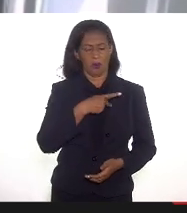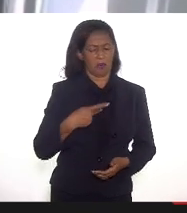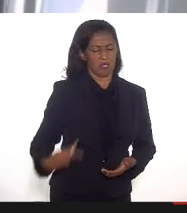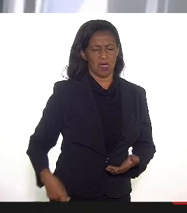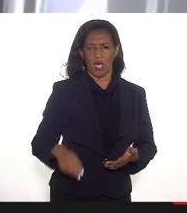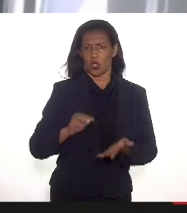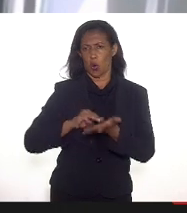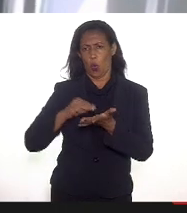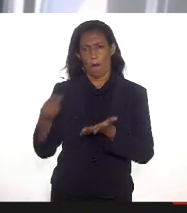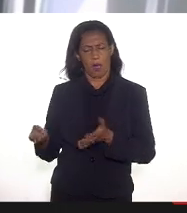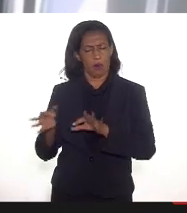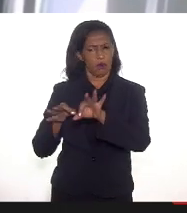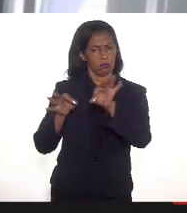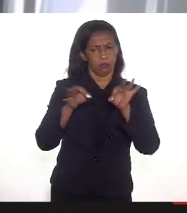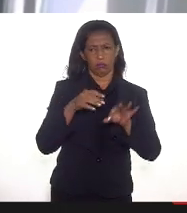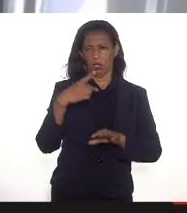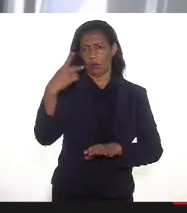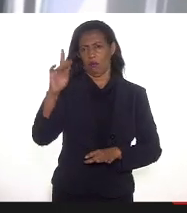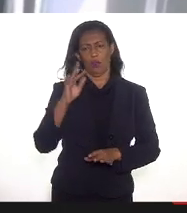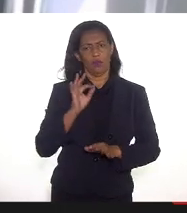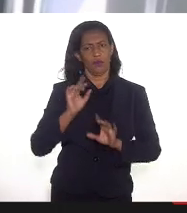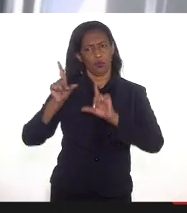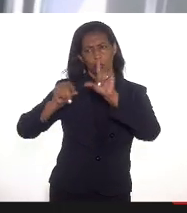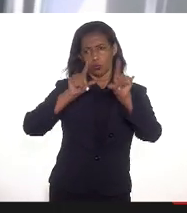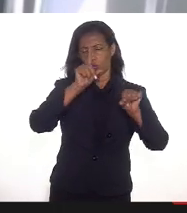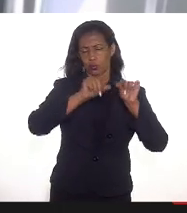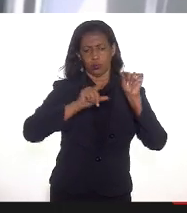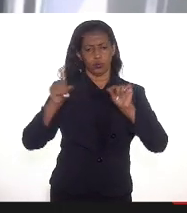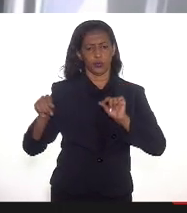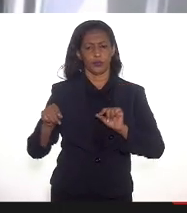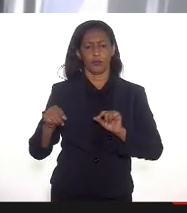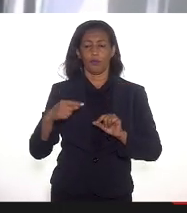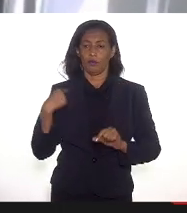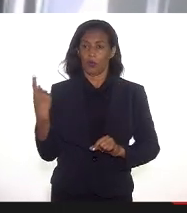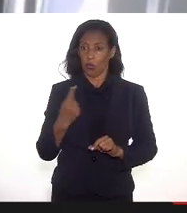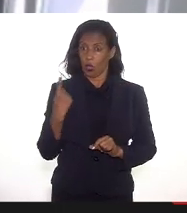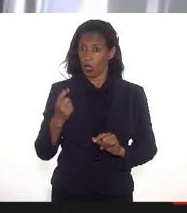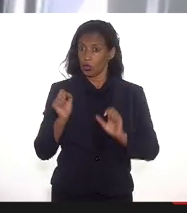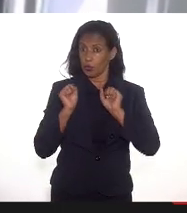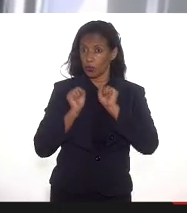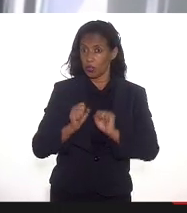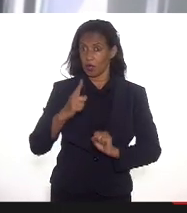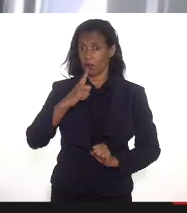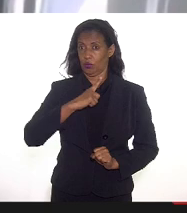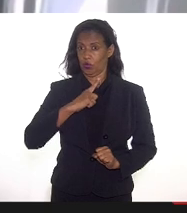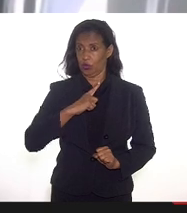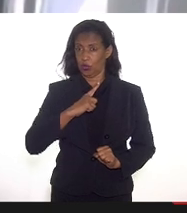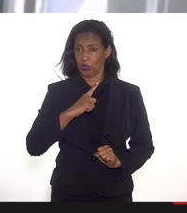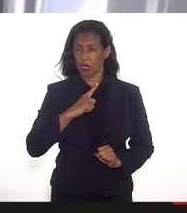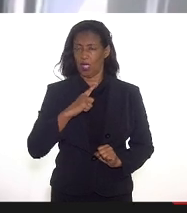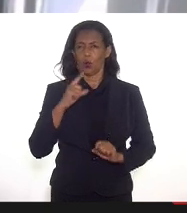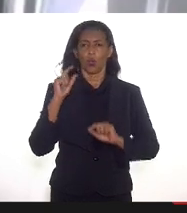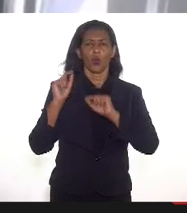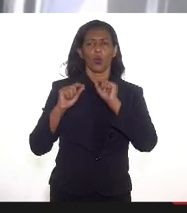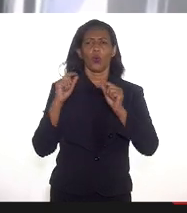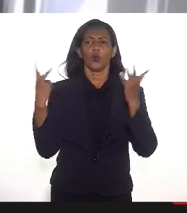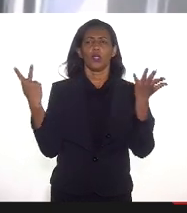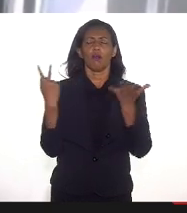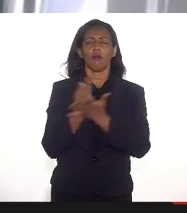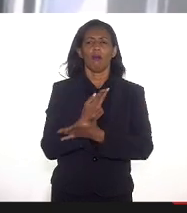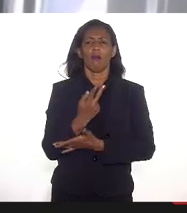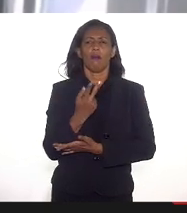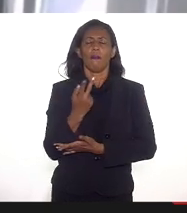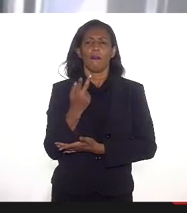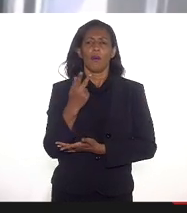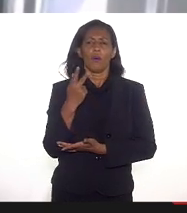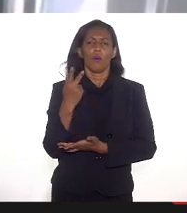da sua equipe, conforme a critério de vocês, é claro, mas que a gente possa ter elementos a respeito do balanço relativo ao ano